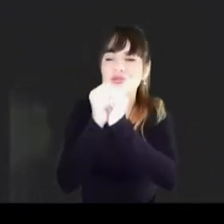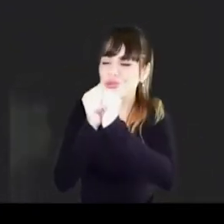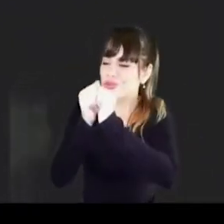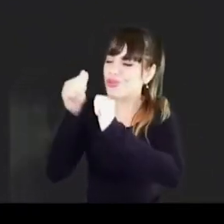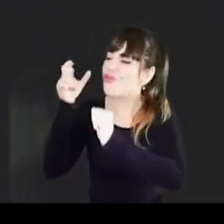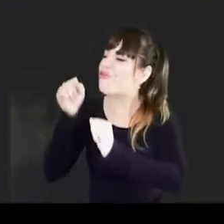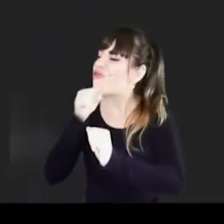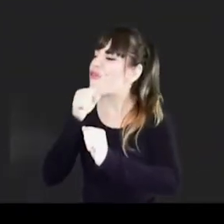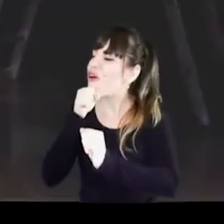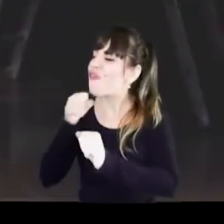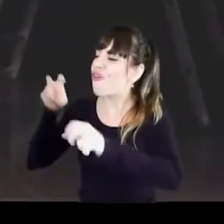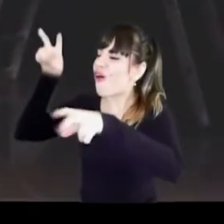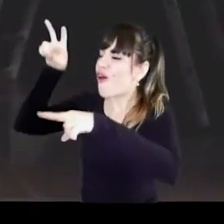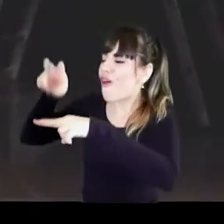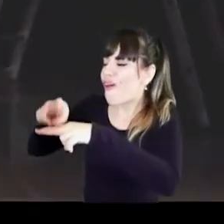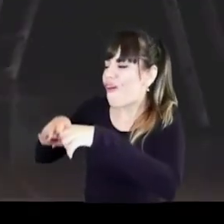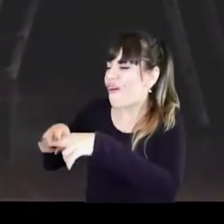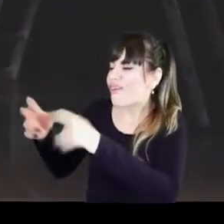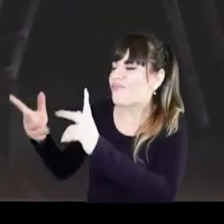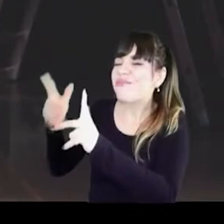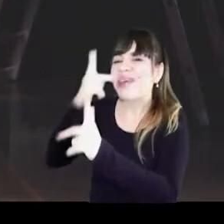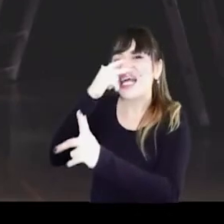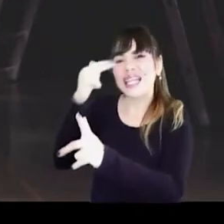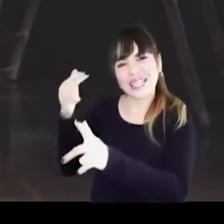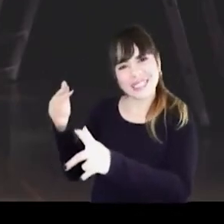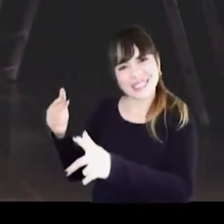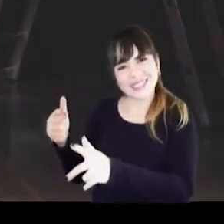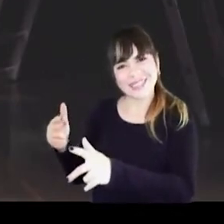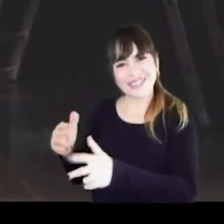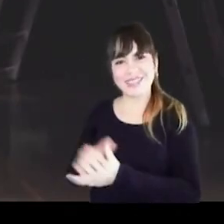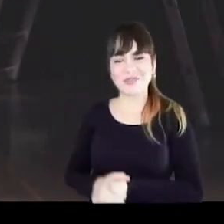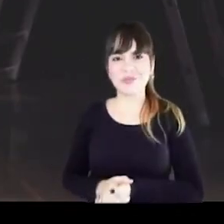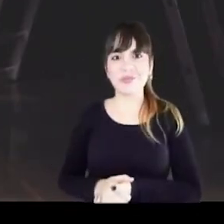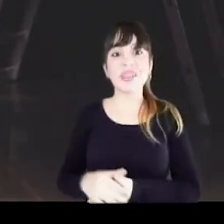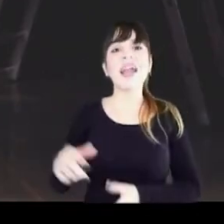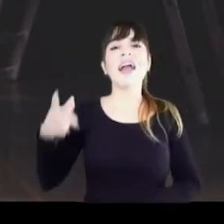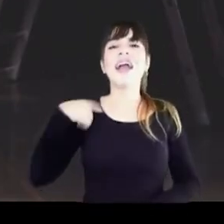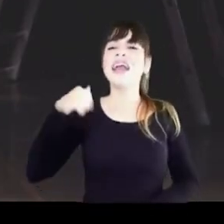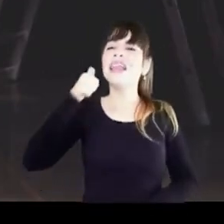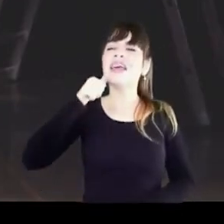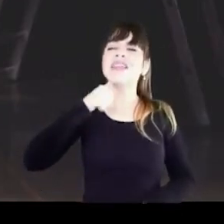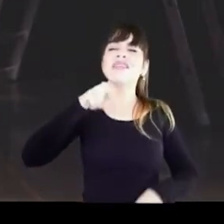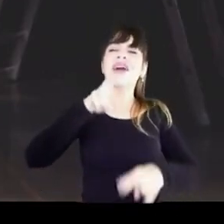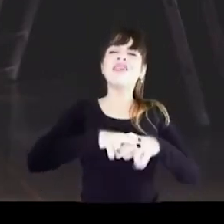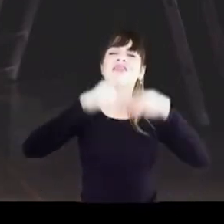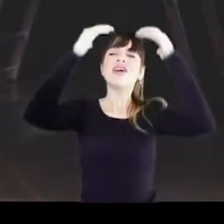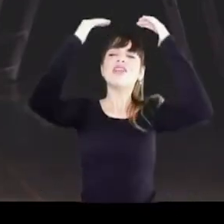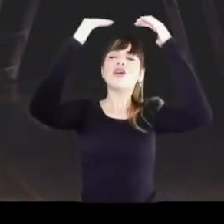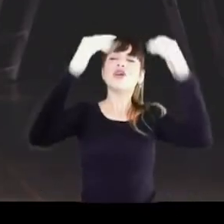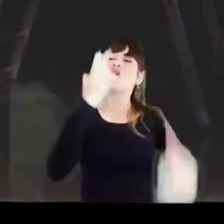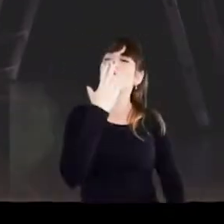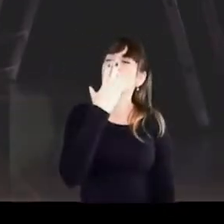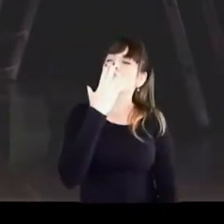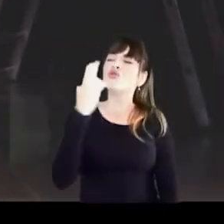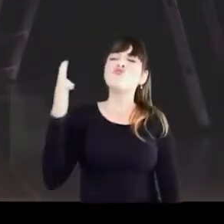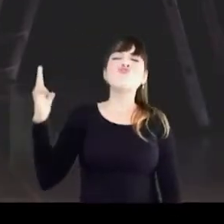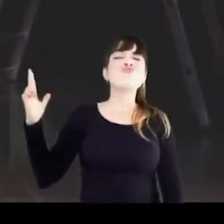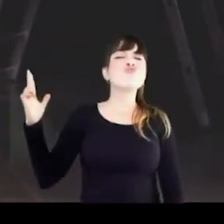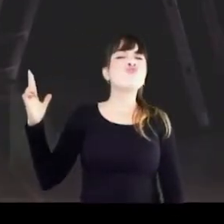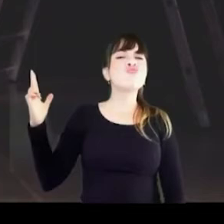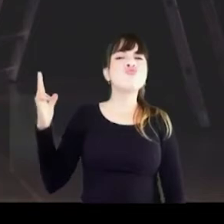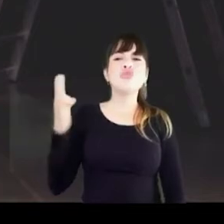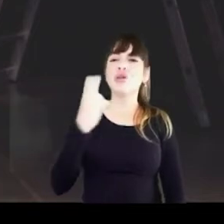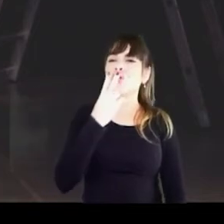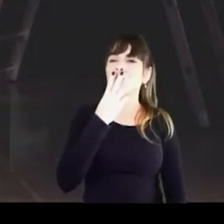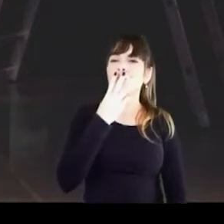e sentava ao lado da minha avó só para descansar. Ela balança o corpo. Ela na varanda,